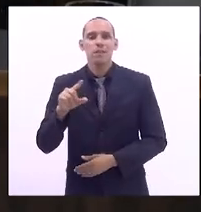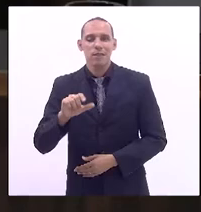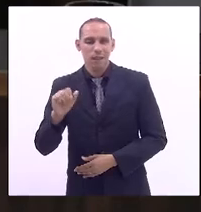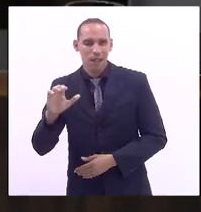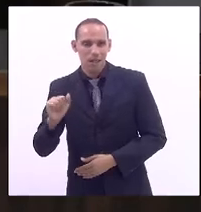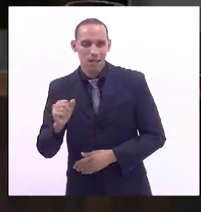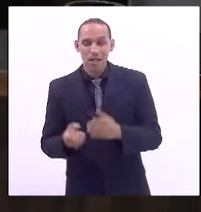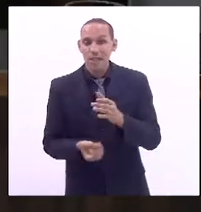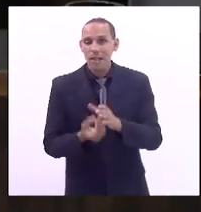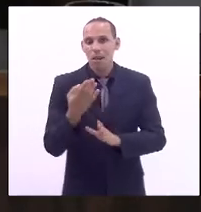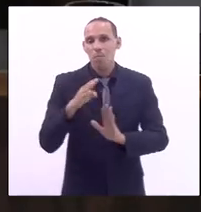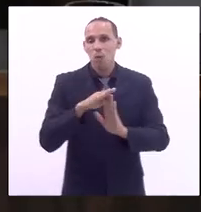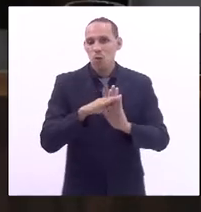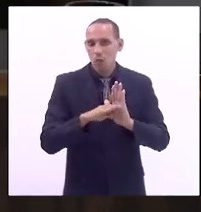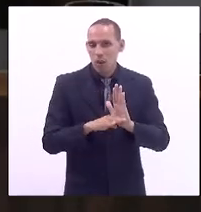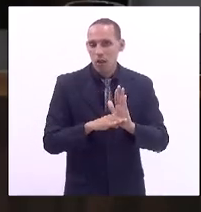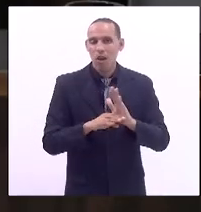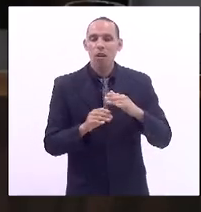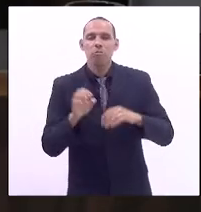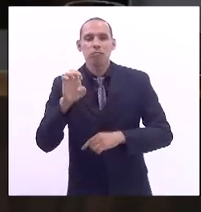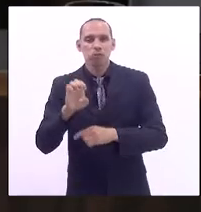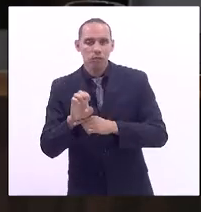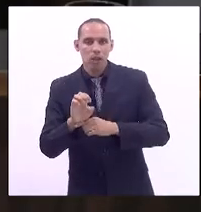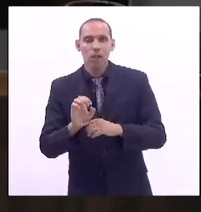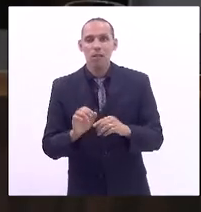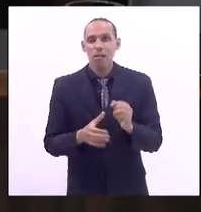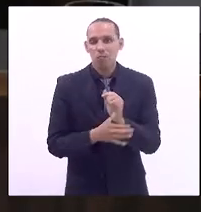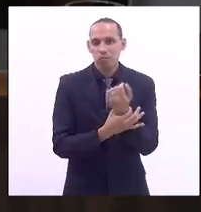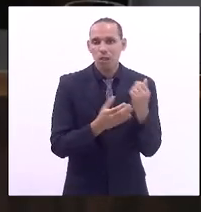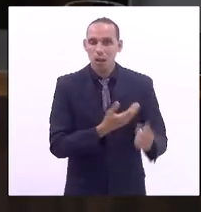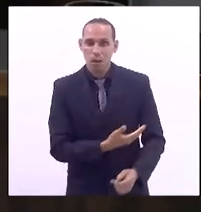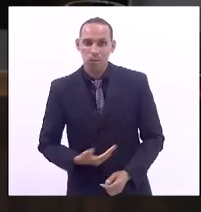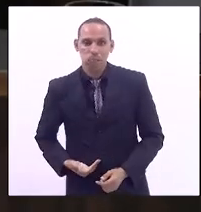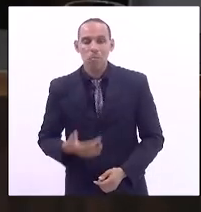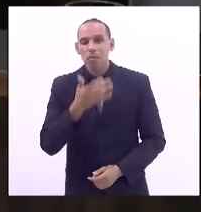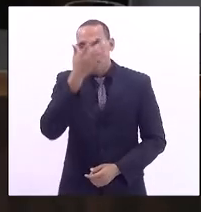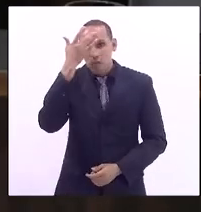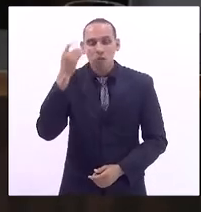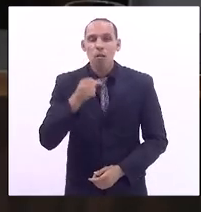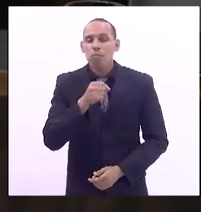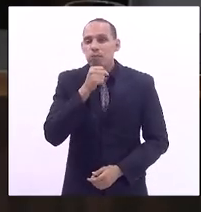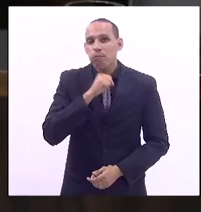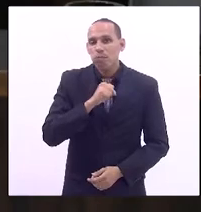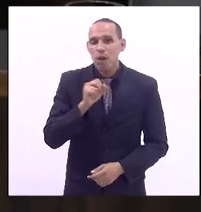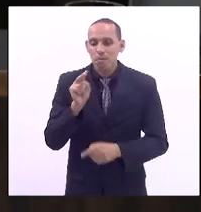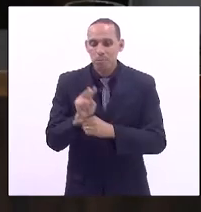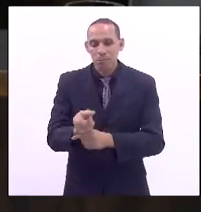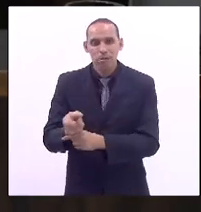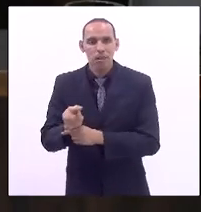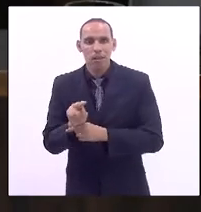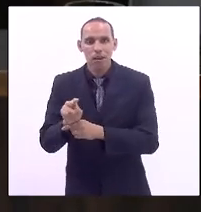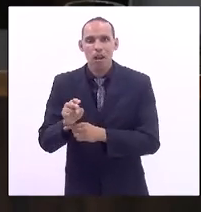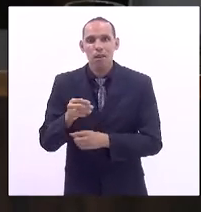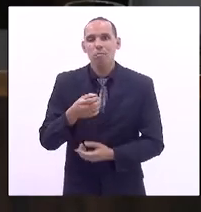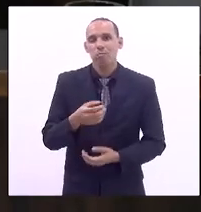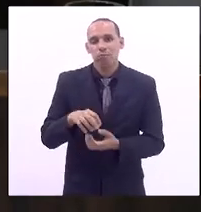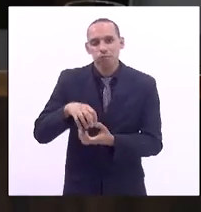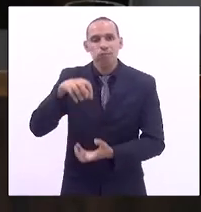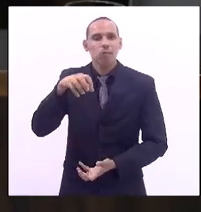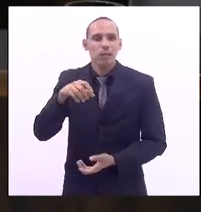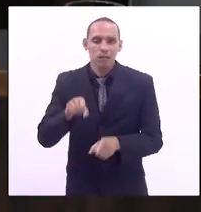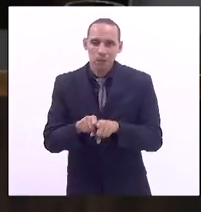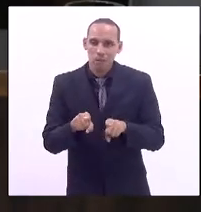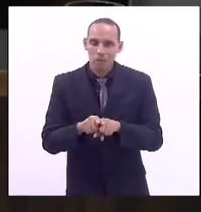a criação do programa Estadual de segurança pública da pessoa idosa e da patrulha da da pessoa idosa no ano do Estado do Rio de Janeiro e dá outras